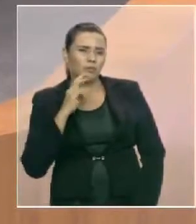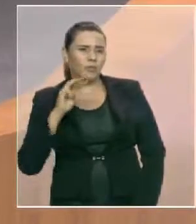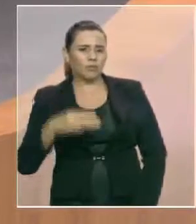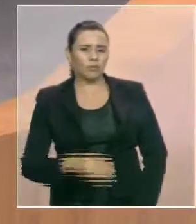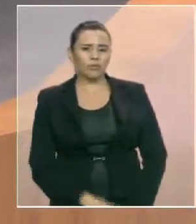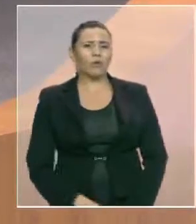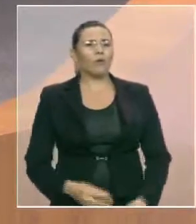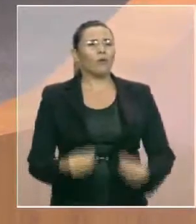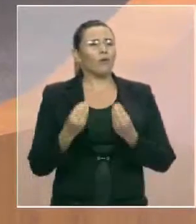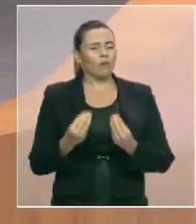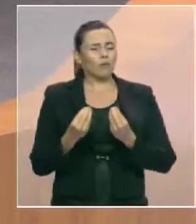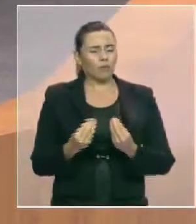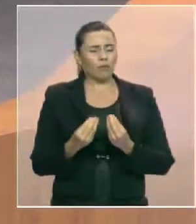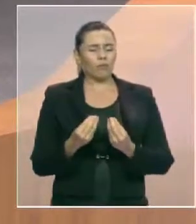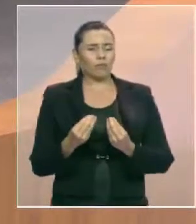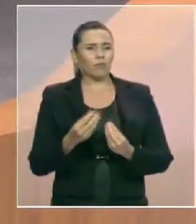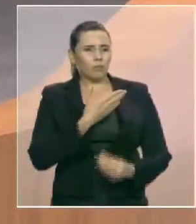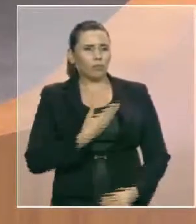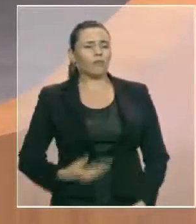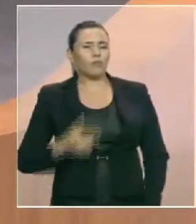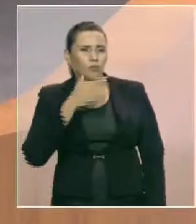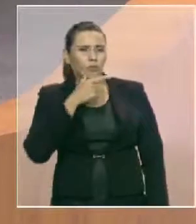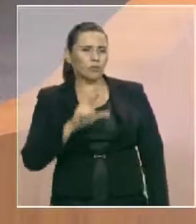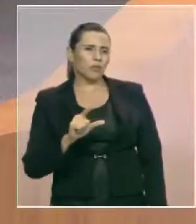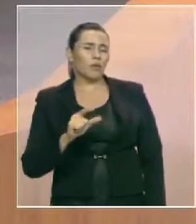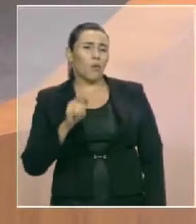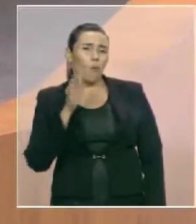2 bilhões de outras receitas de capital,